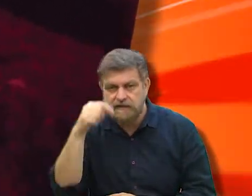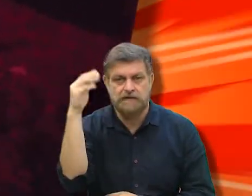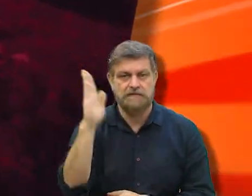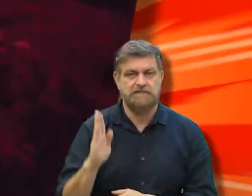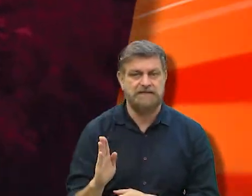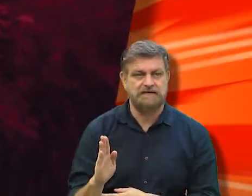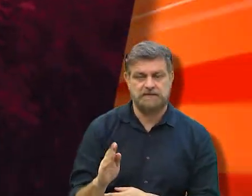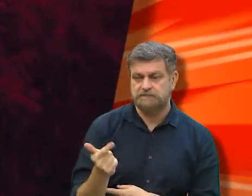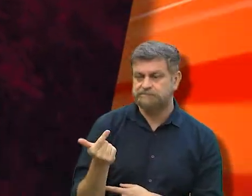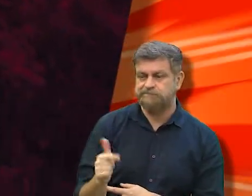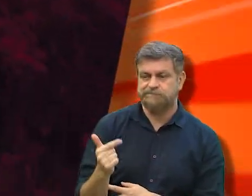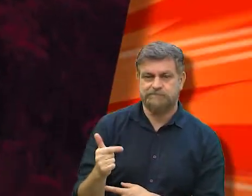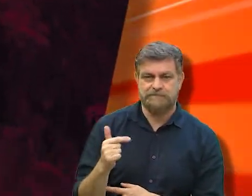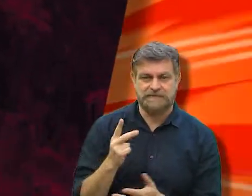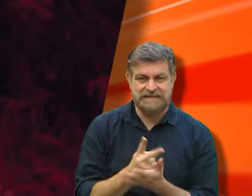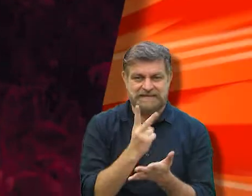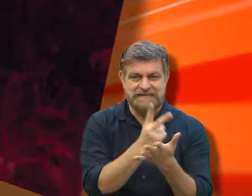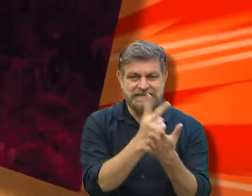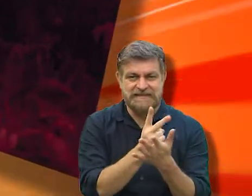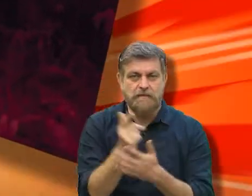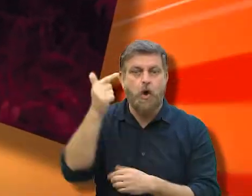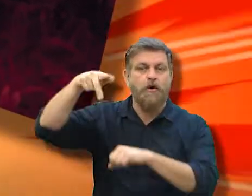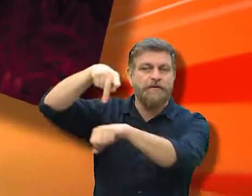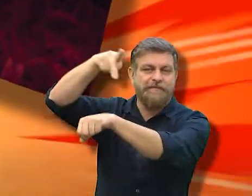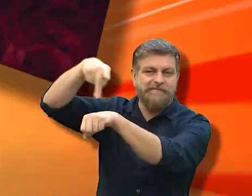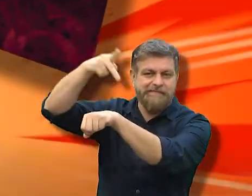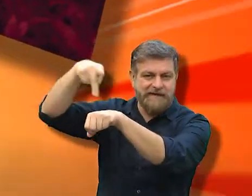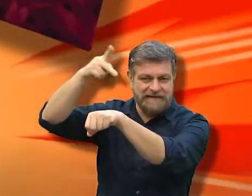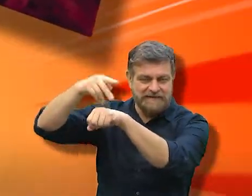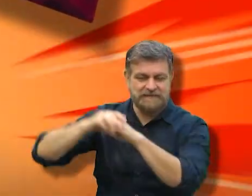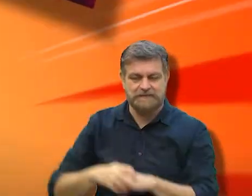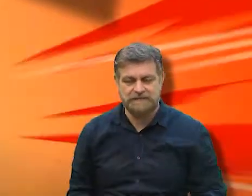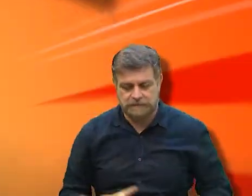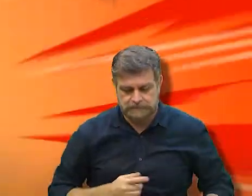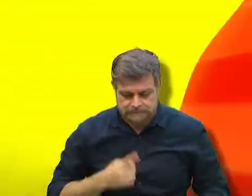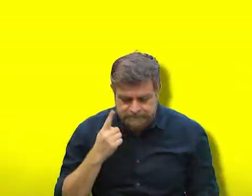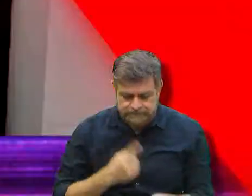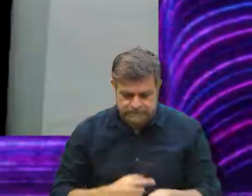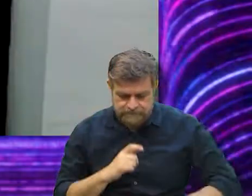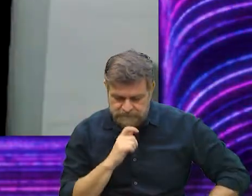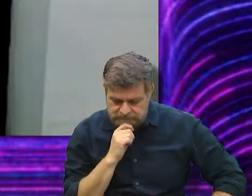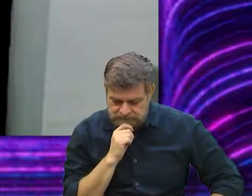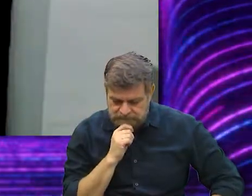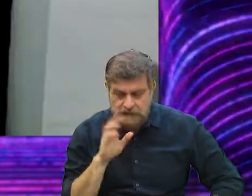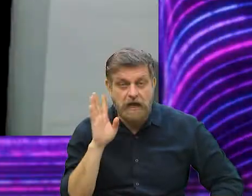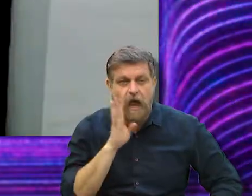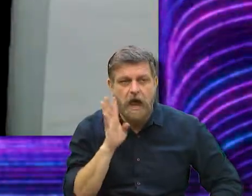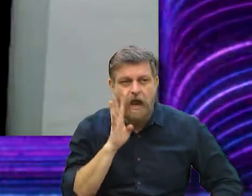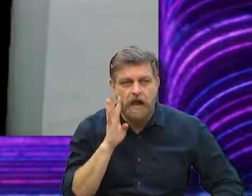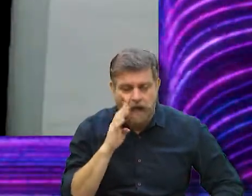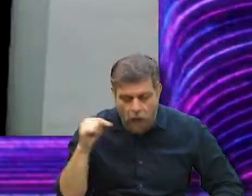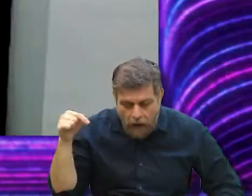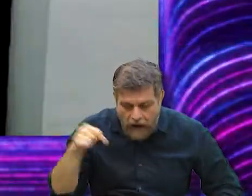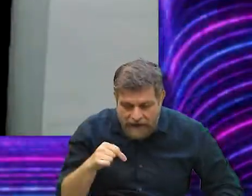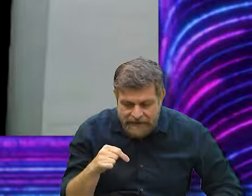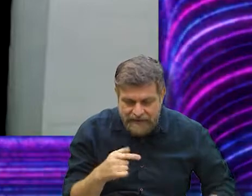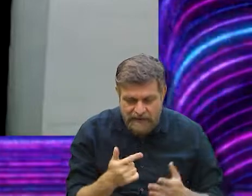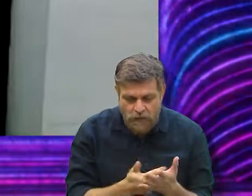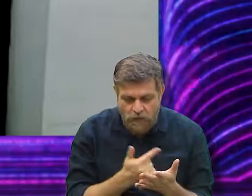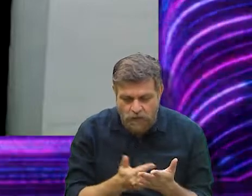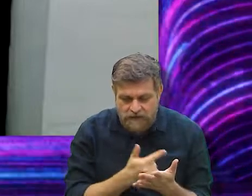outros livros de aventura e fantasia que eu fiquei, gente, é fantástico, olha que livros maravilhosos,